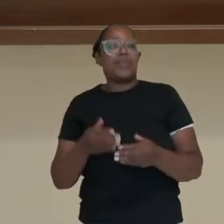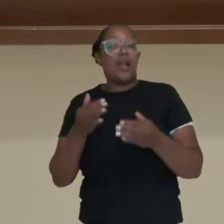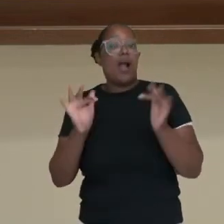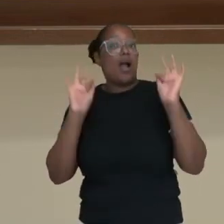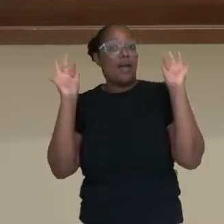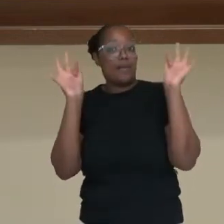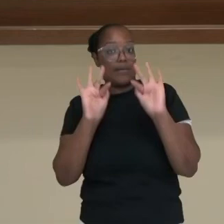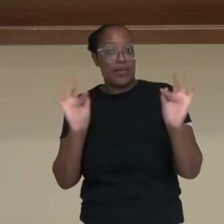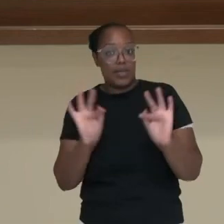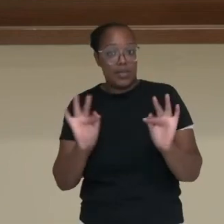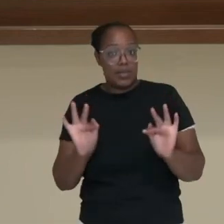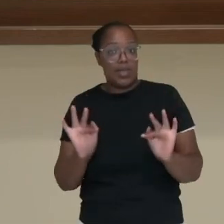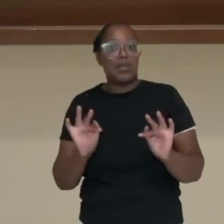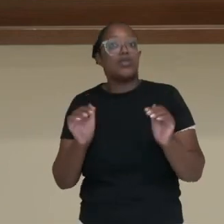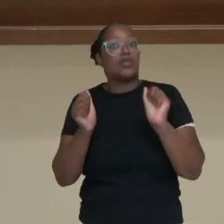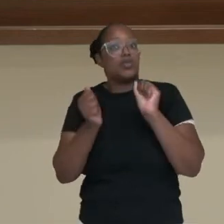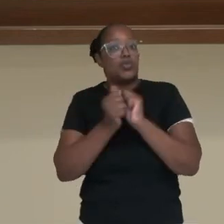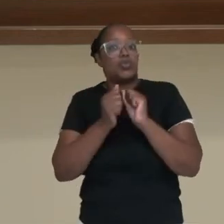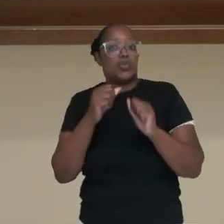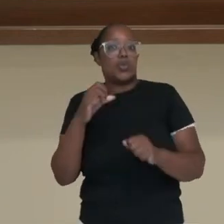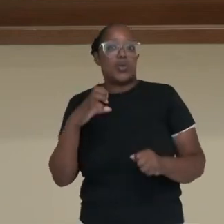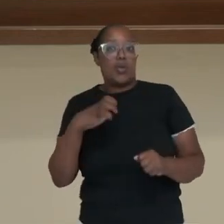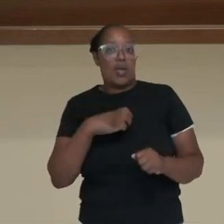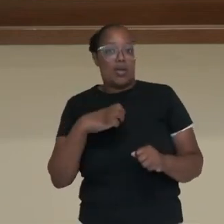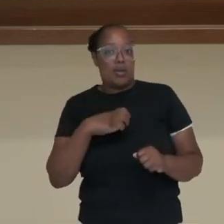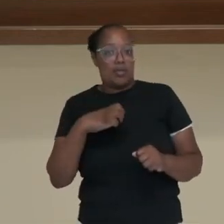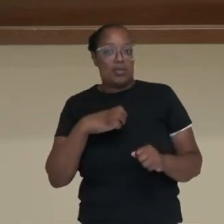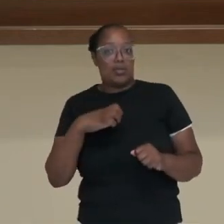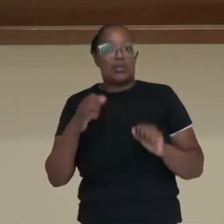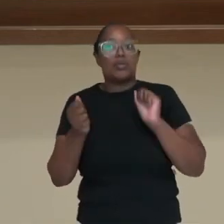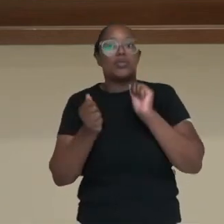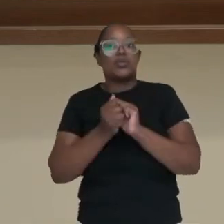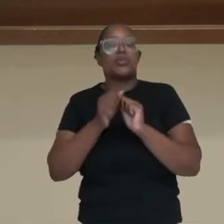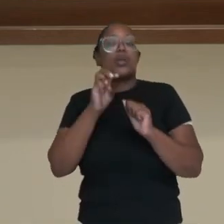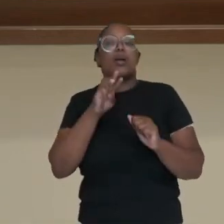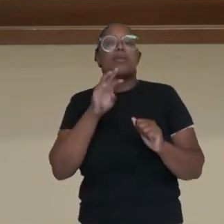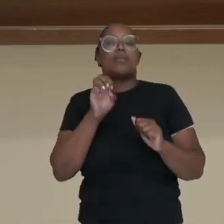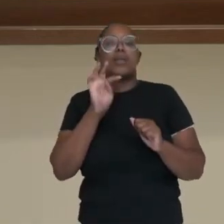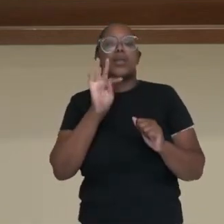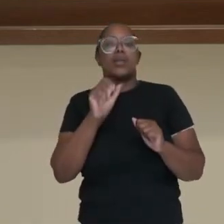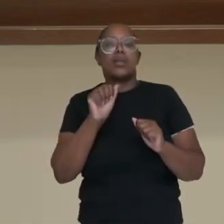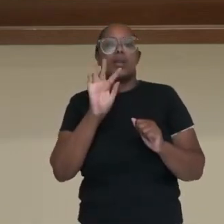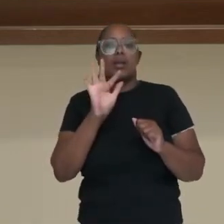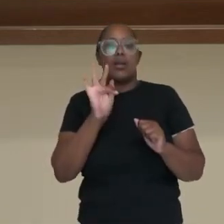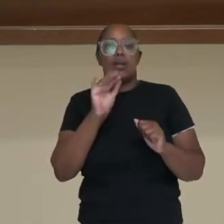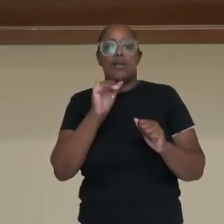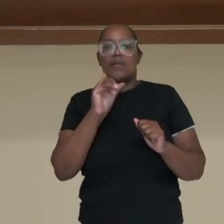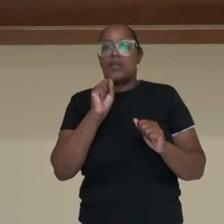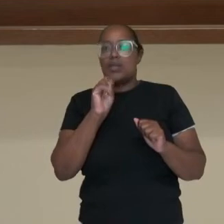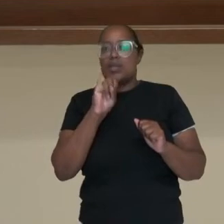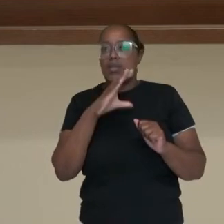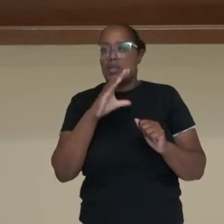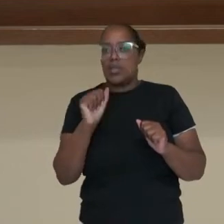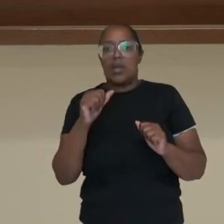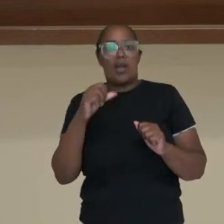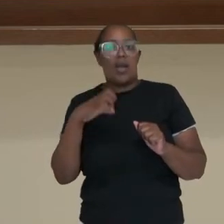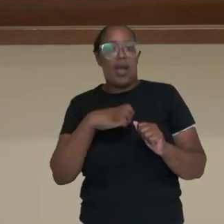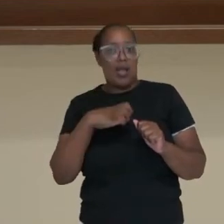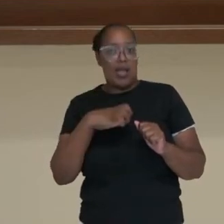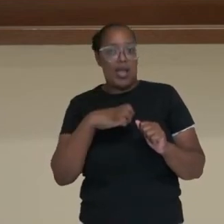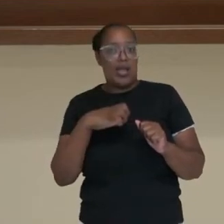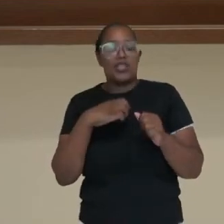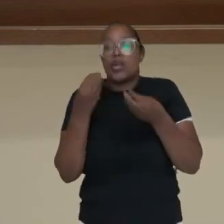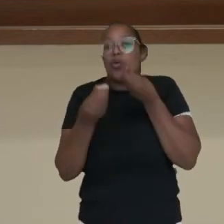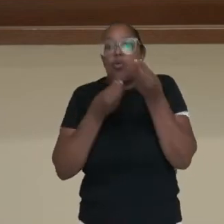está a relação entre a ética e a metafísica do Aristóteles. Lembrando que ética vai falar sobre o como viver, sobre a